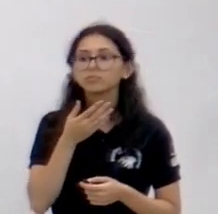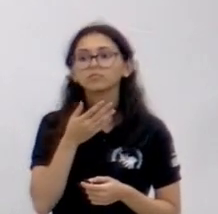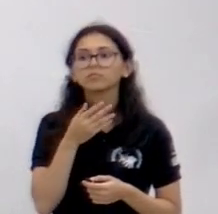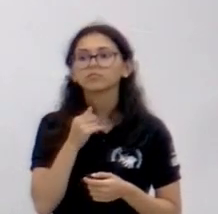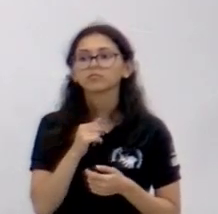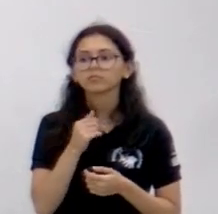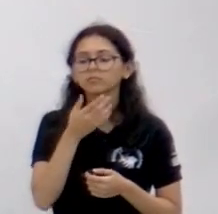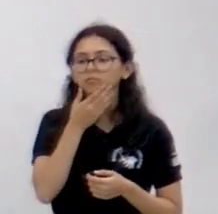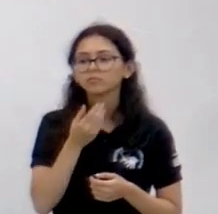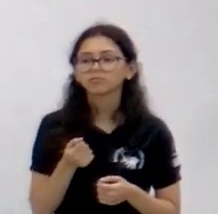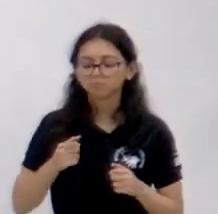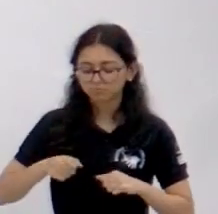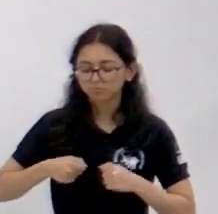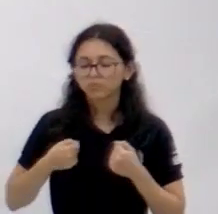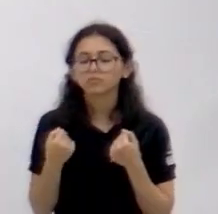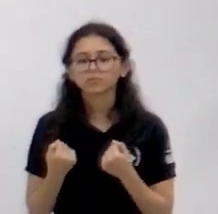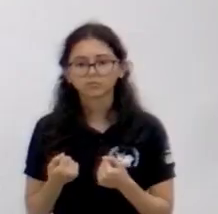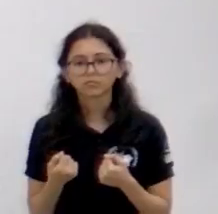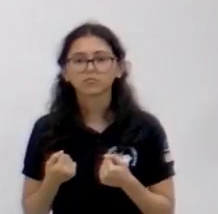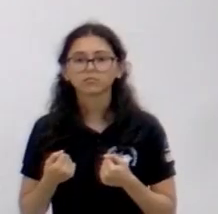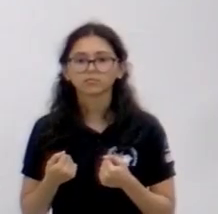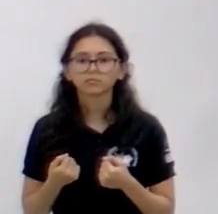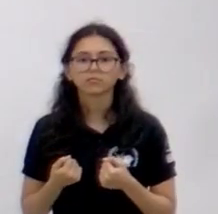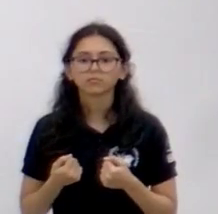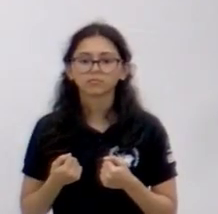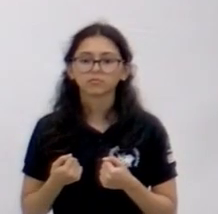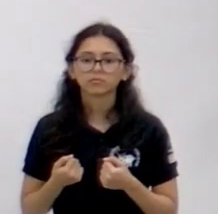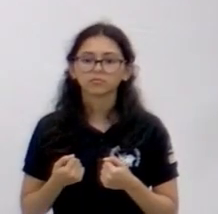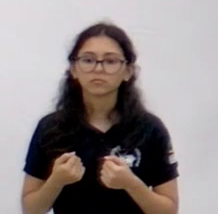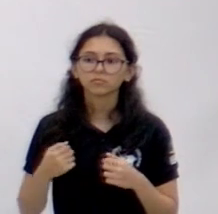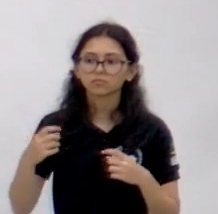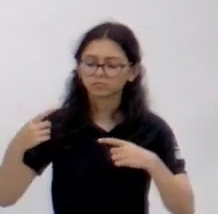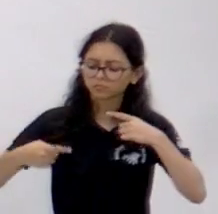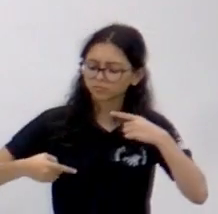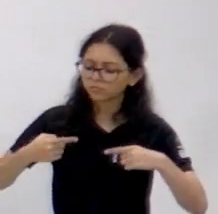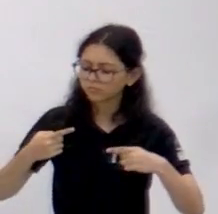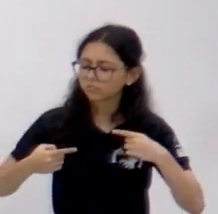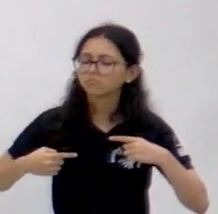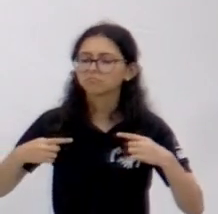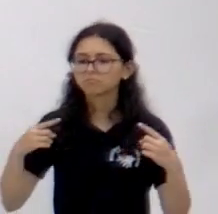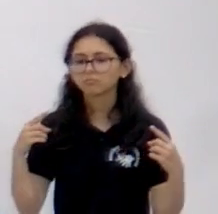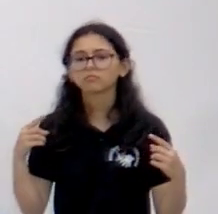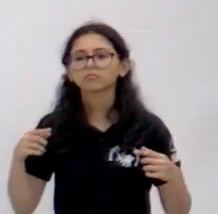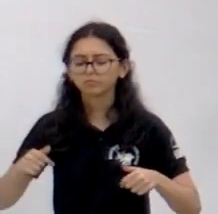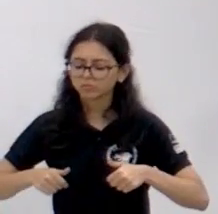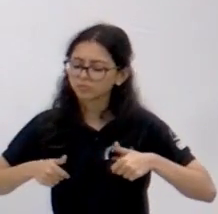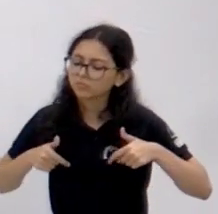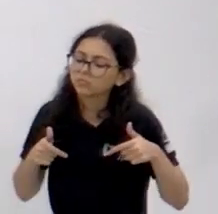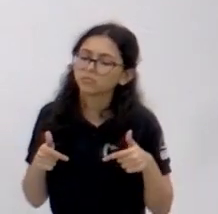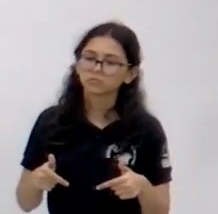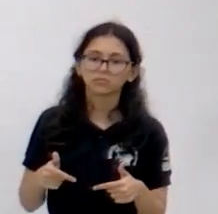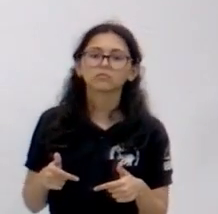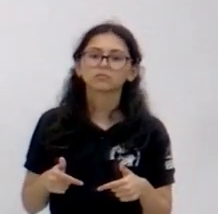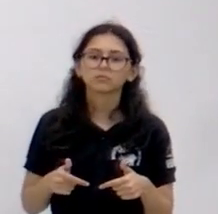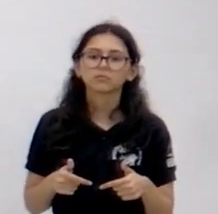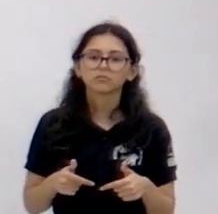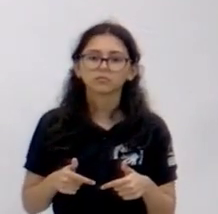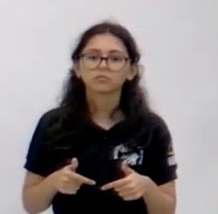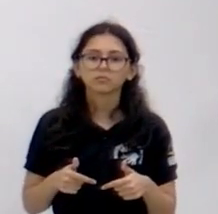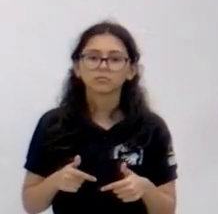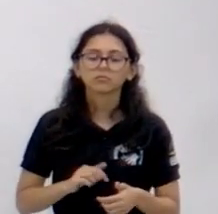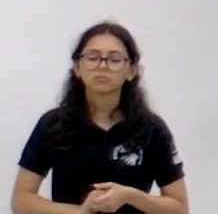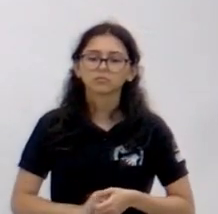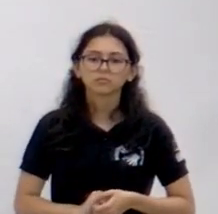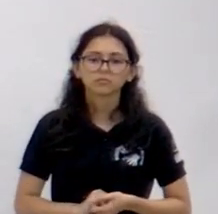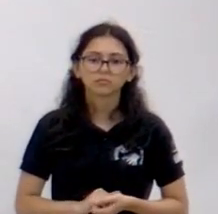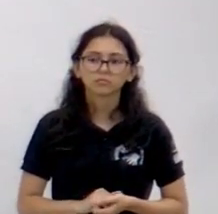realmente valentes, que enfrentaram o inimigo na marra, pegaram o inimigo na beca e venceram os seus